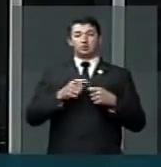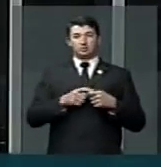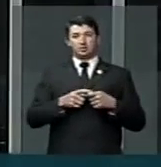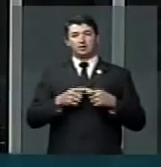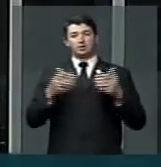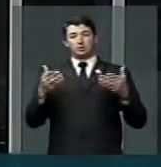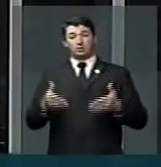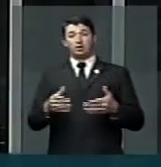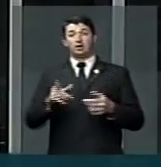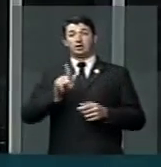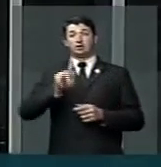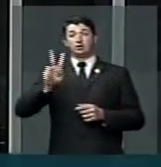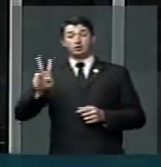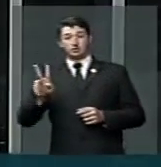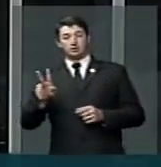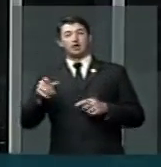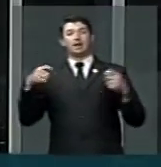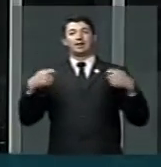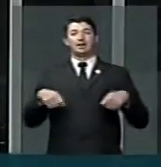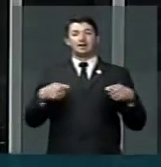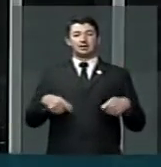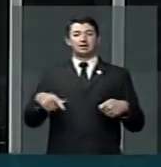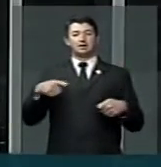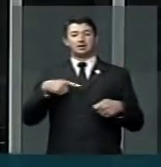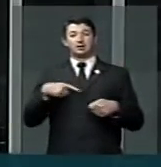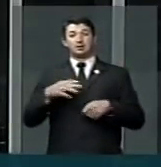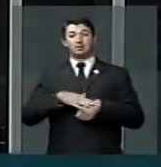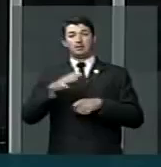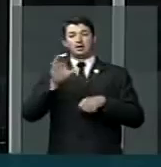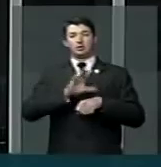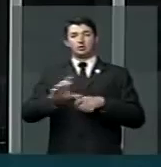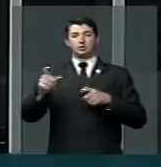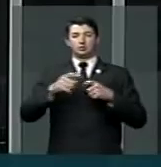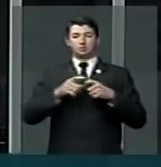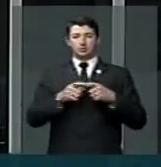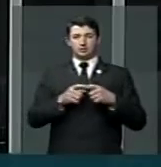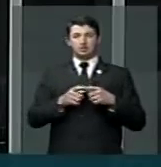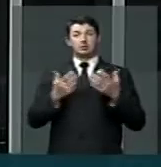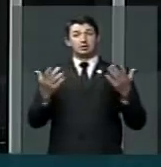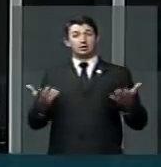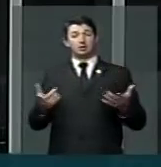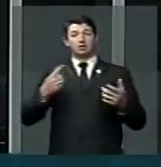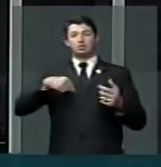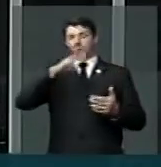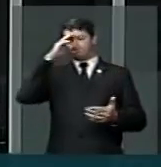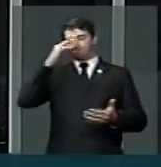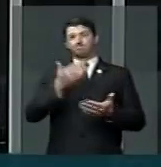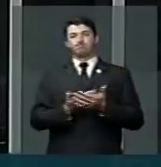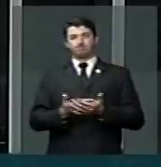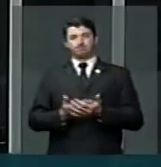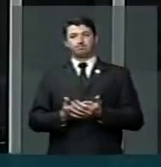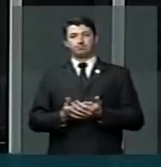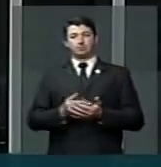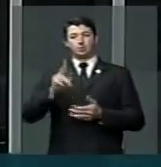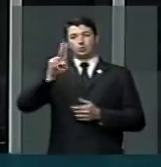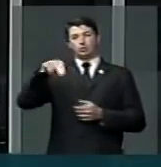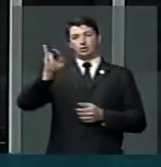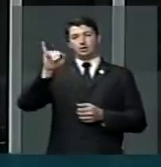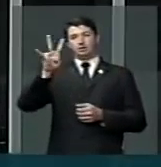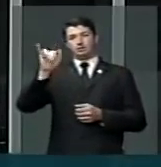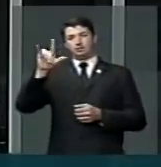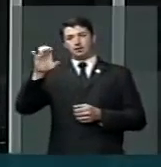presidente. Em Governador Valadares, há demanda por mais cursos de medicina e, por isso, estamos confiantes que a Univale